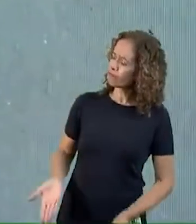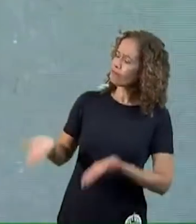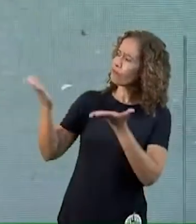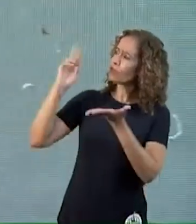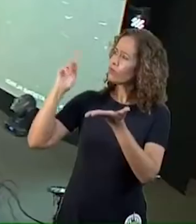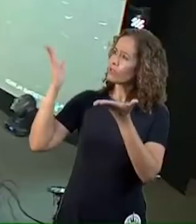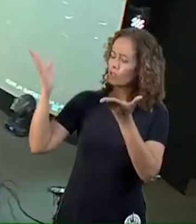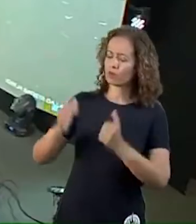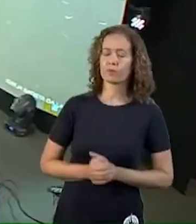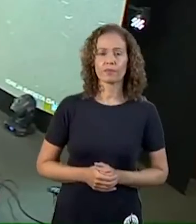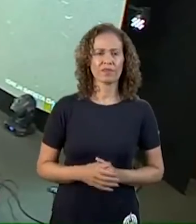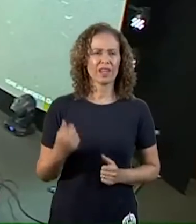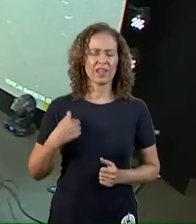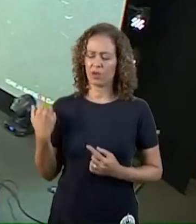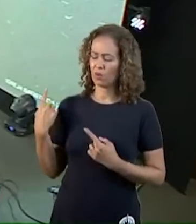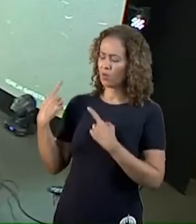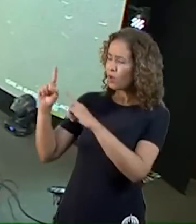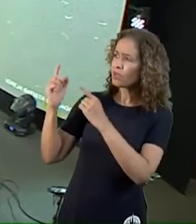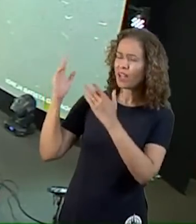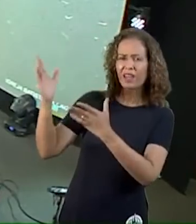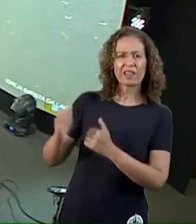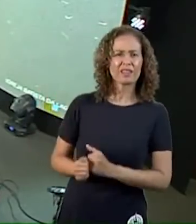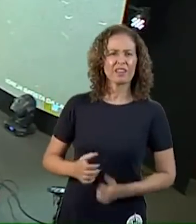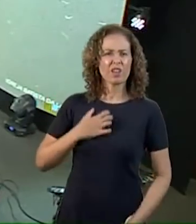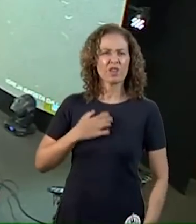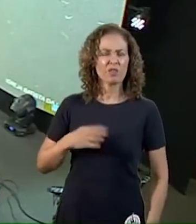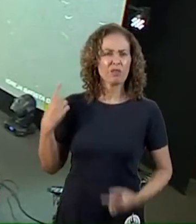Eu vou me revoltar com Ele? Se você se revoltar